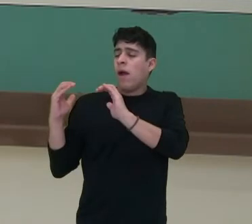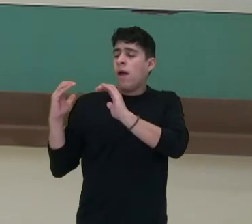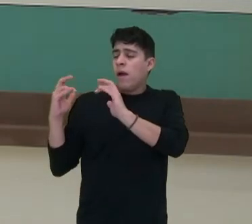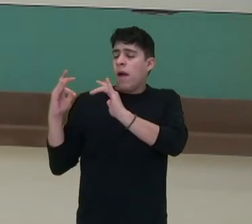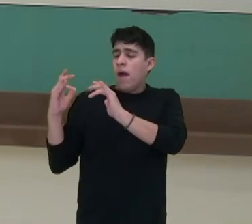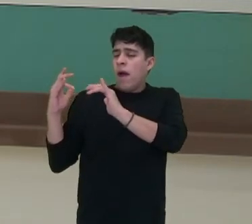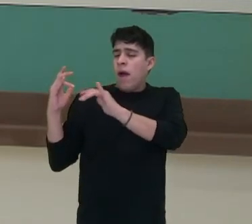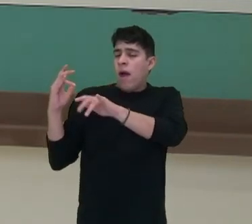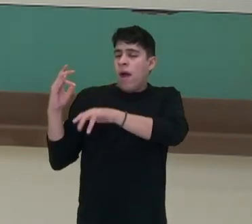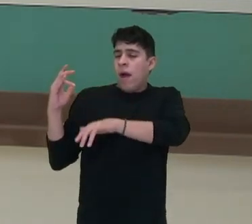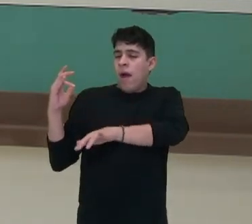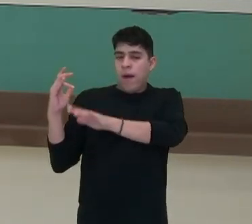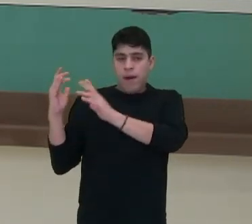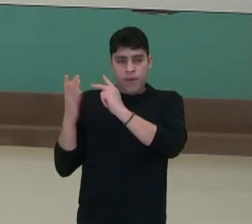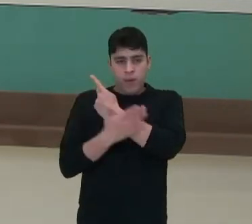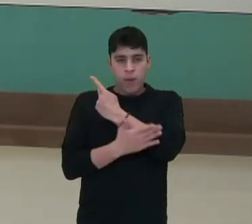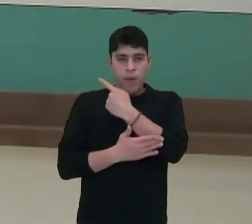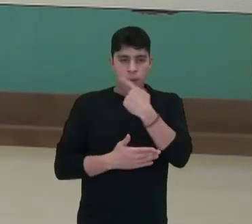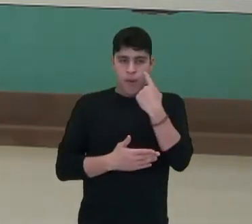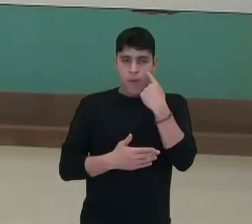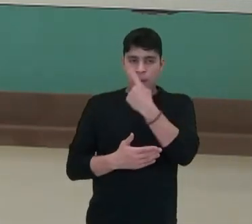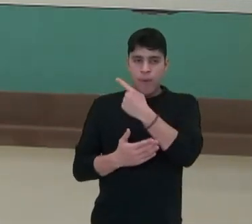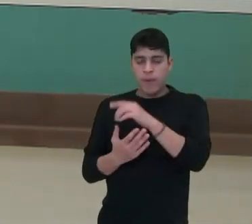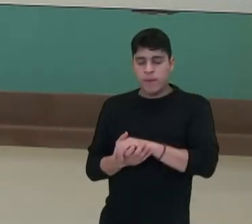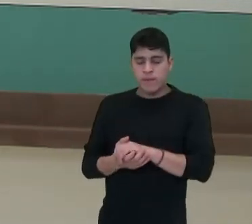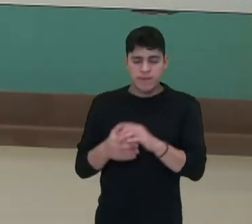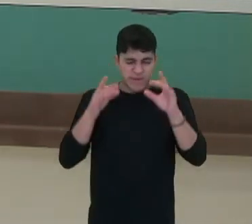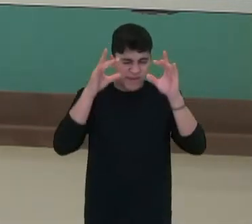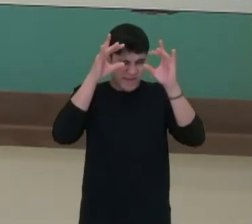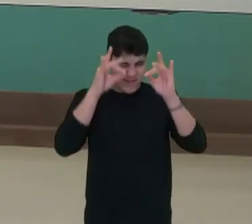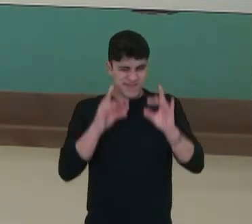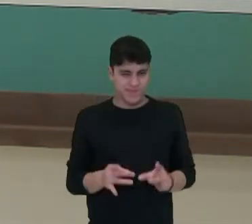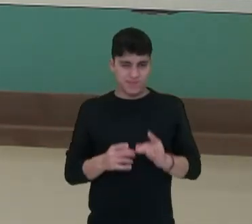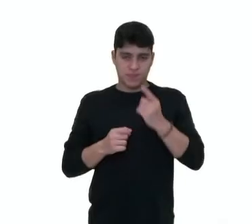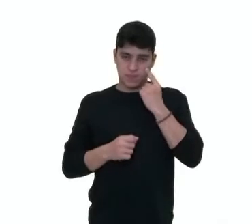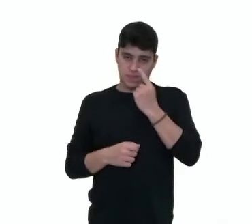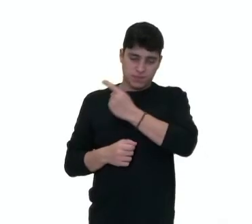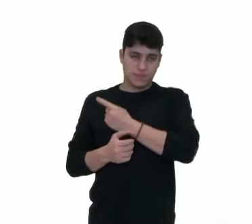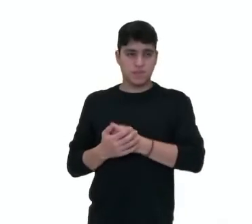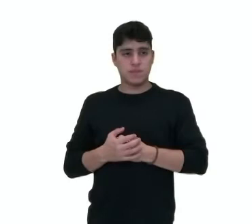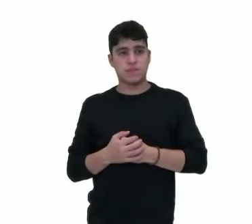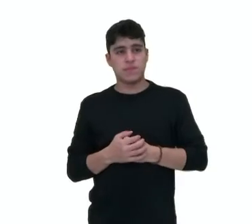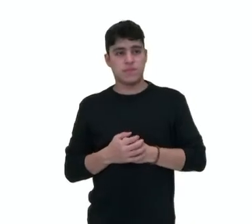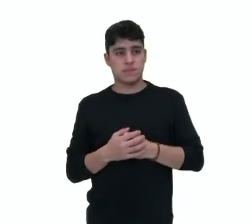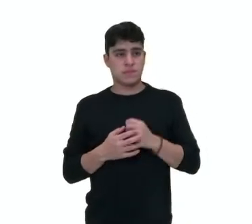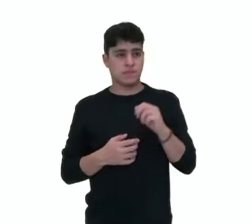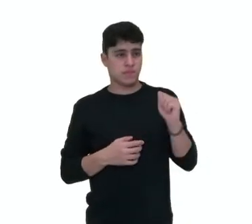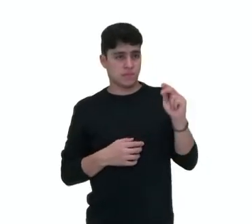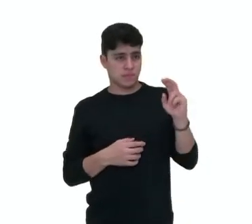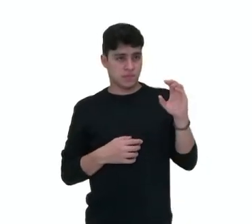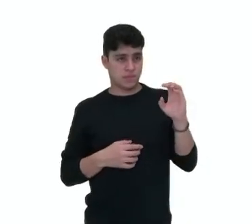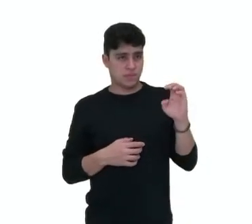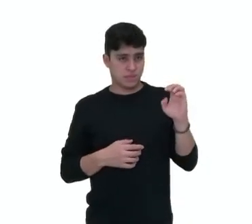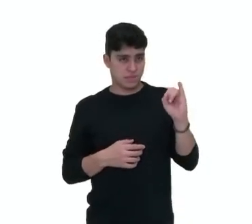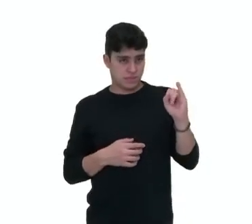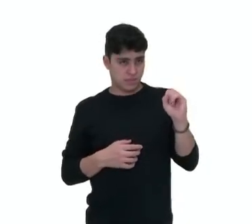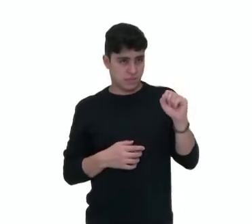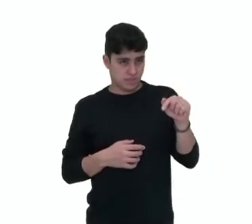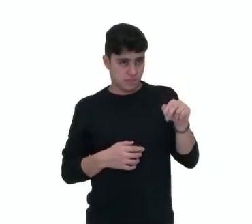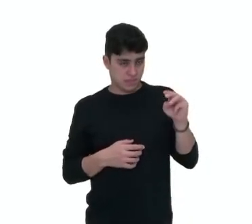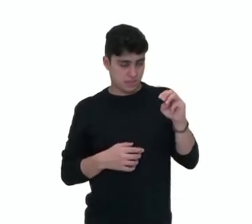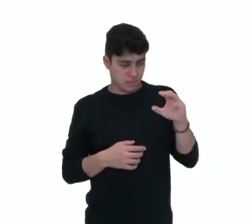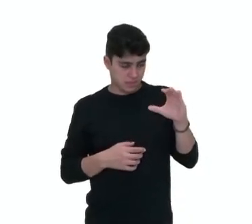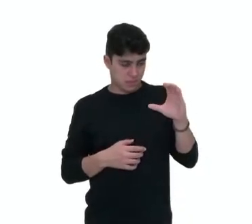hemorragia. Aqui a gente tem detalhado essas duas situações. Então, o AVC isquêmico caracteriza-se